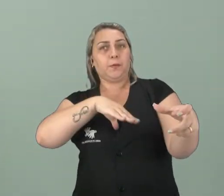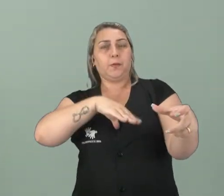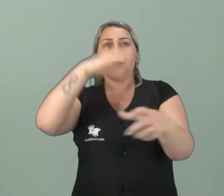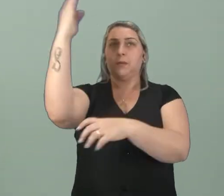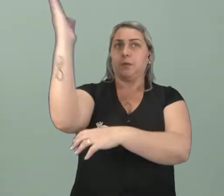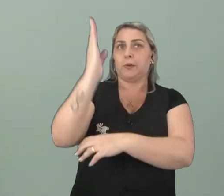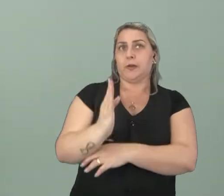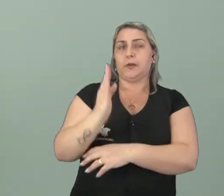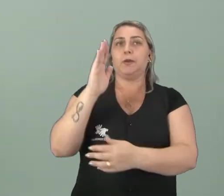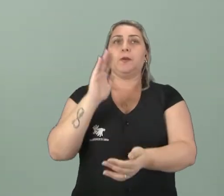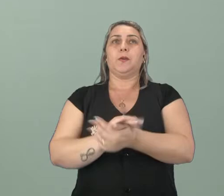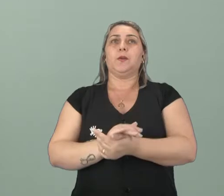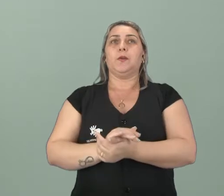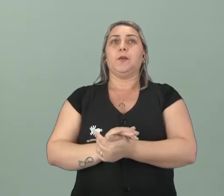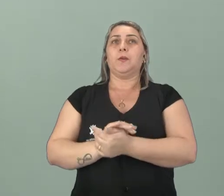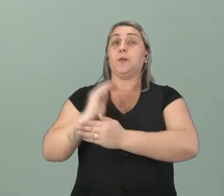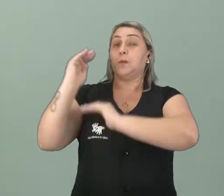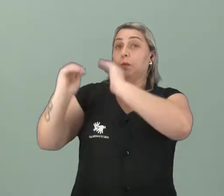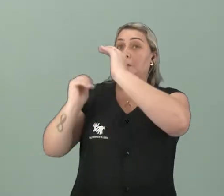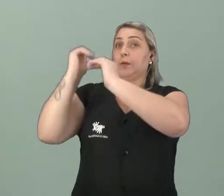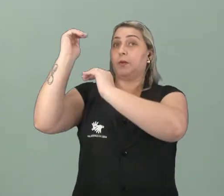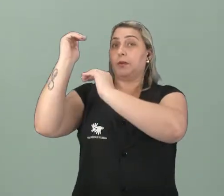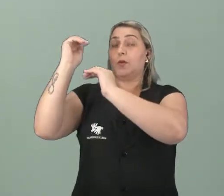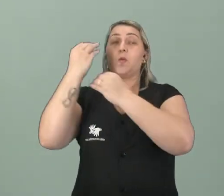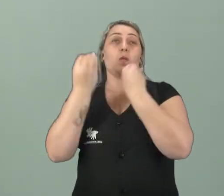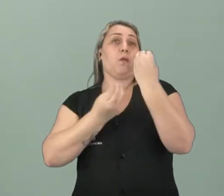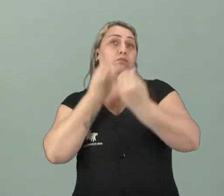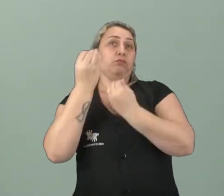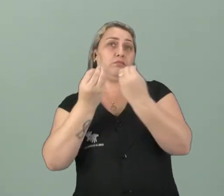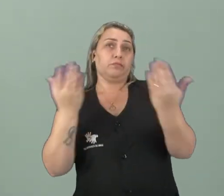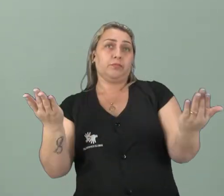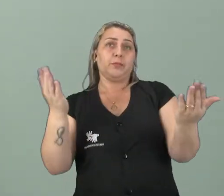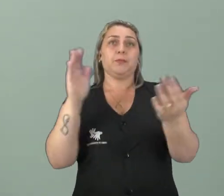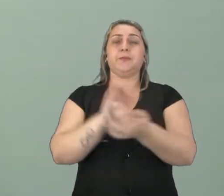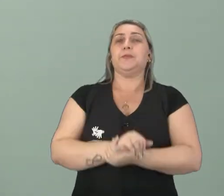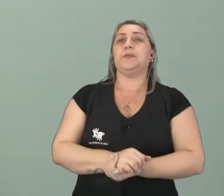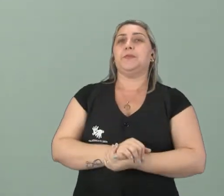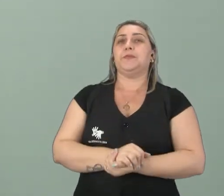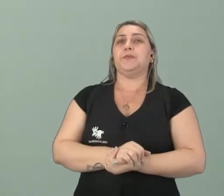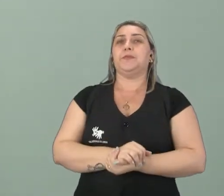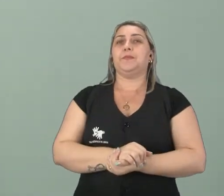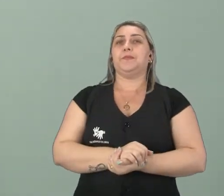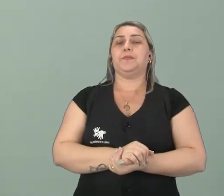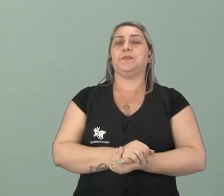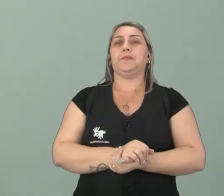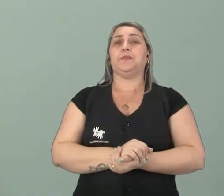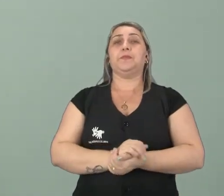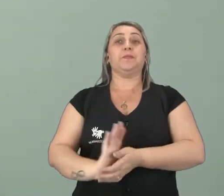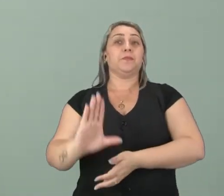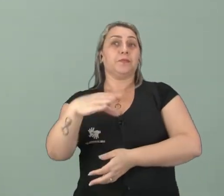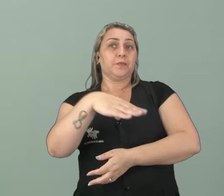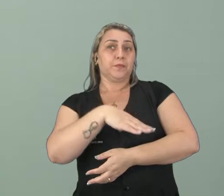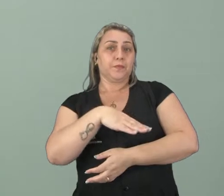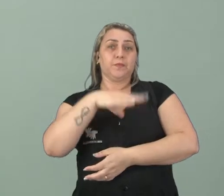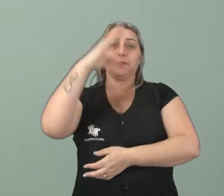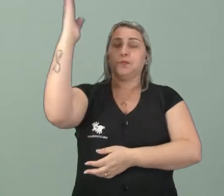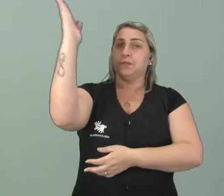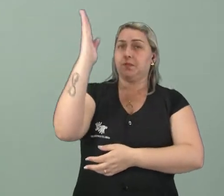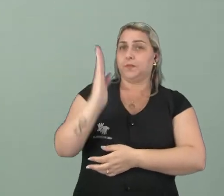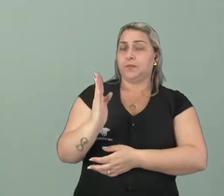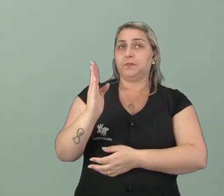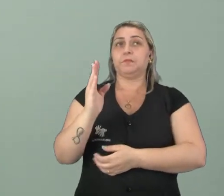no Brasil. Agora, como é que se deu esse processo de urbanização no